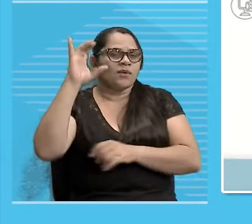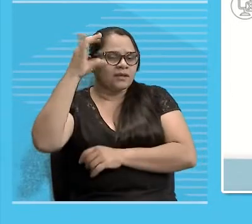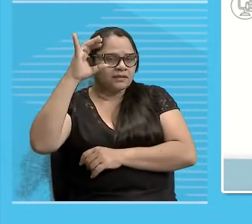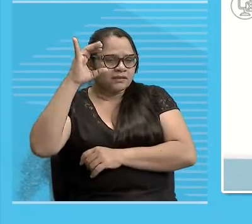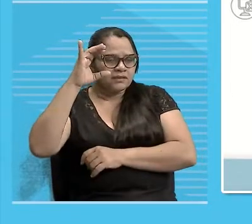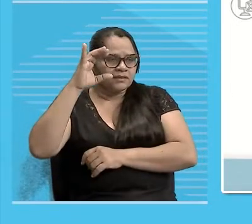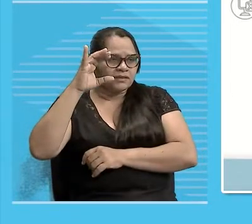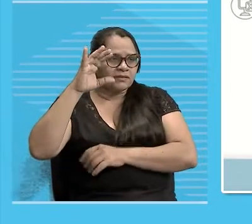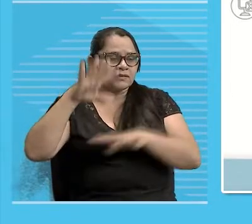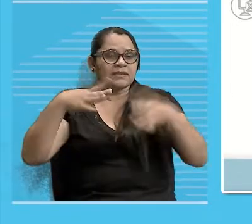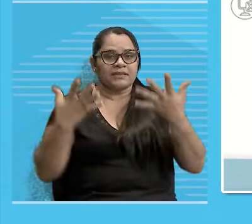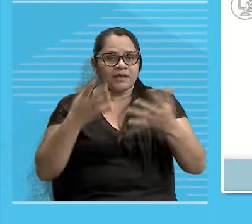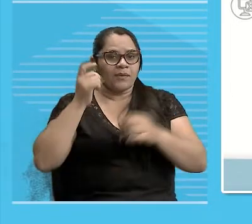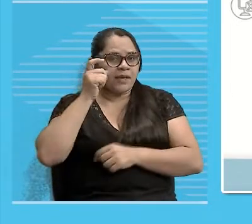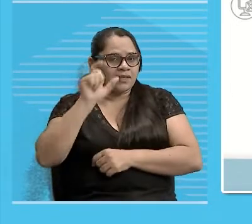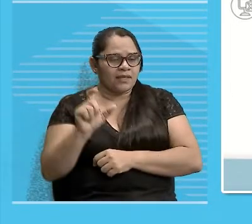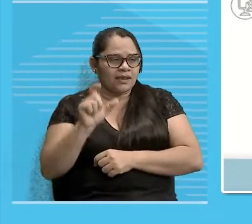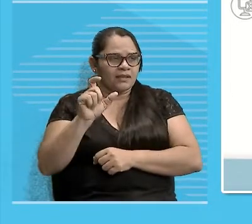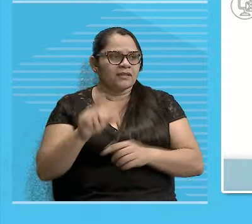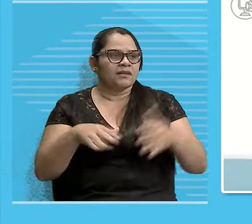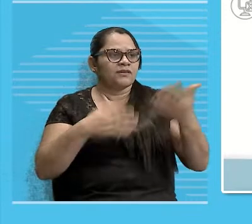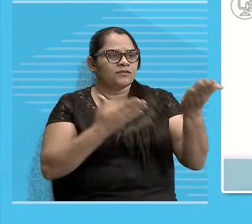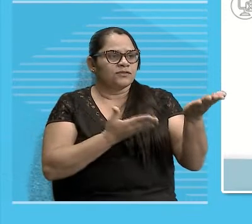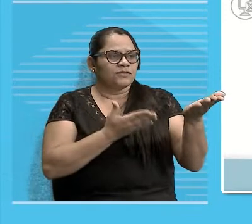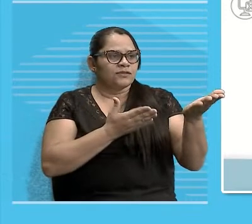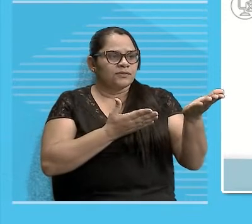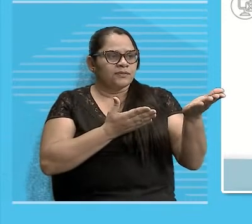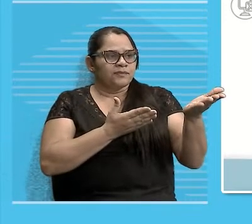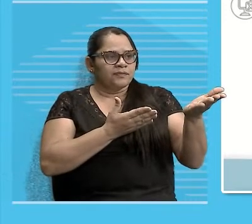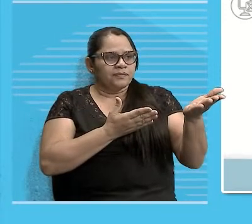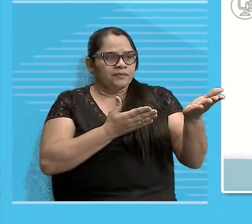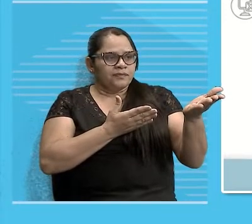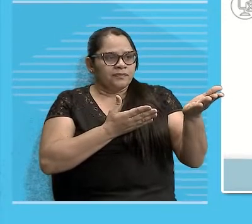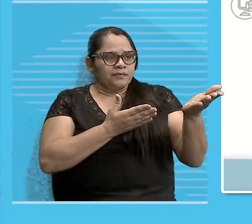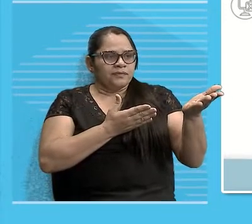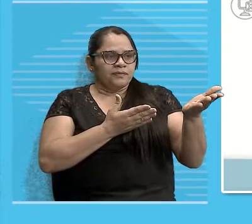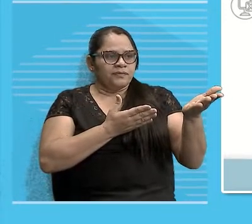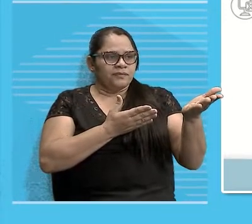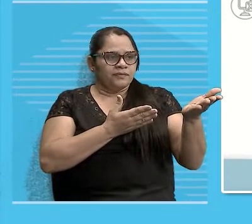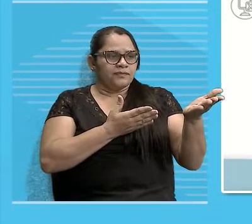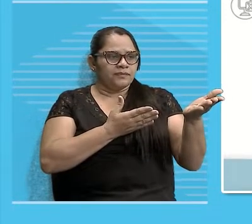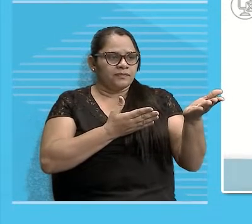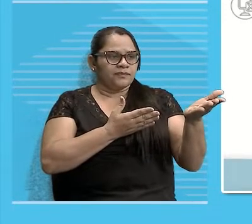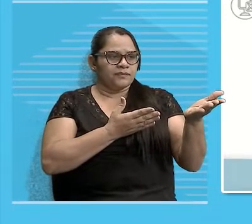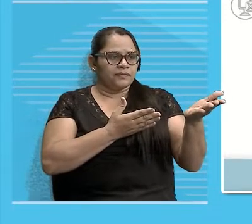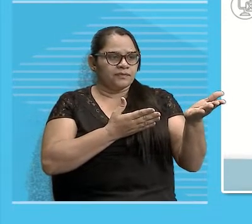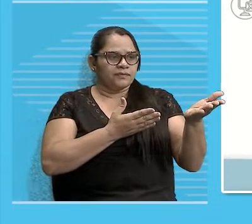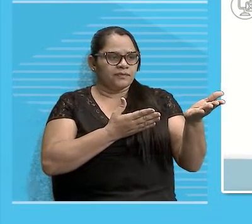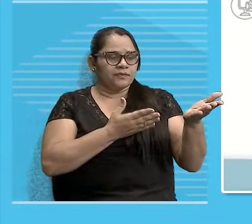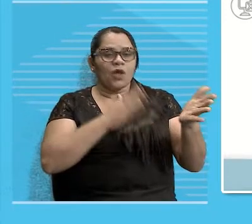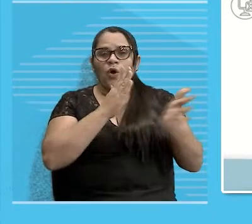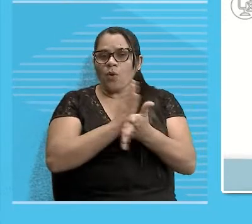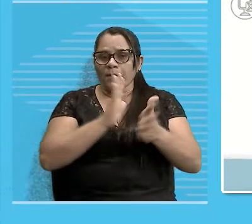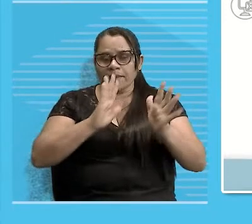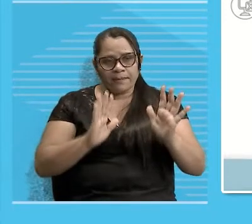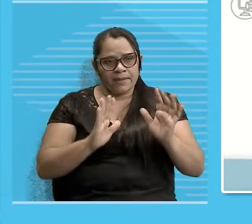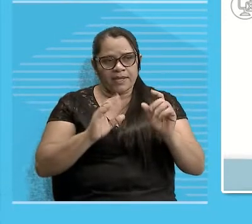hein? Vou sublinhar isso para que fique aí com vocês. Esse detalhe, ó, rompimento